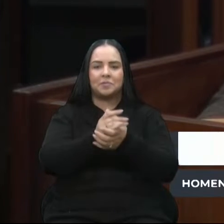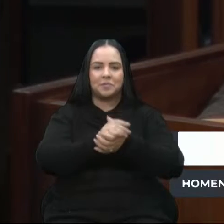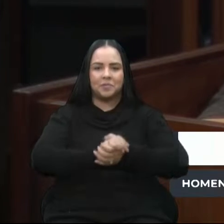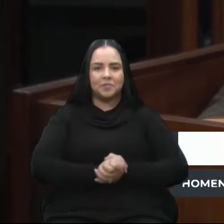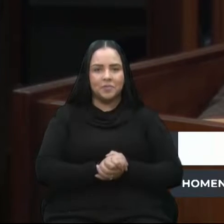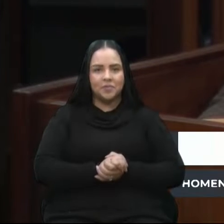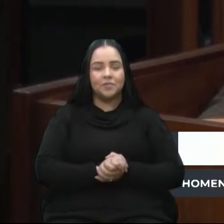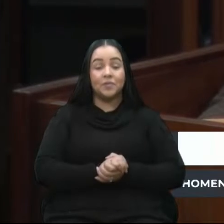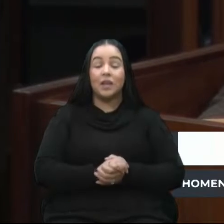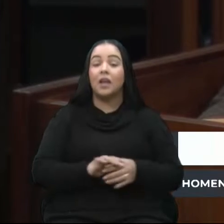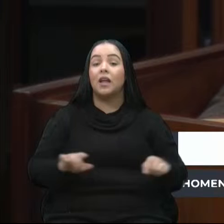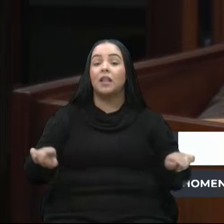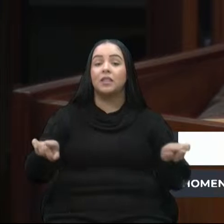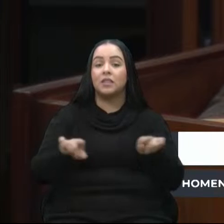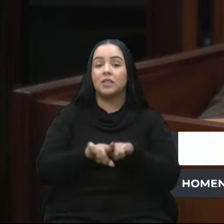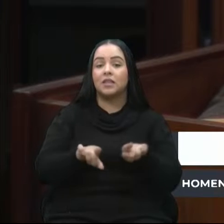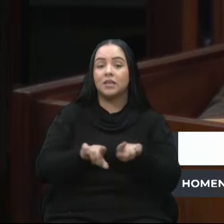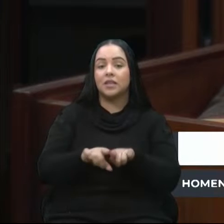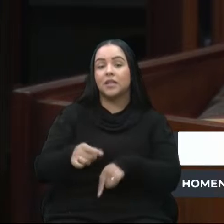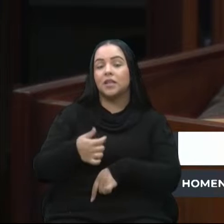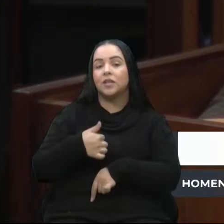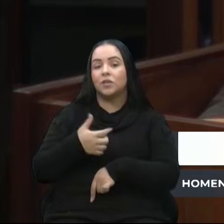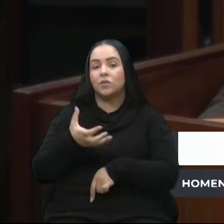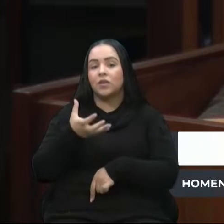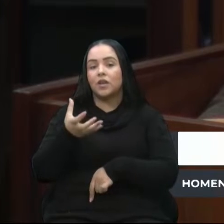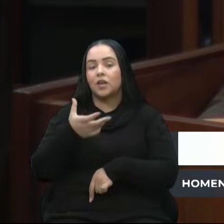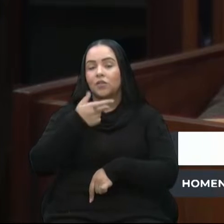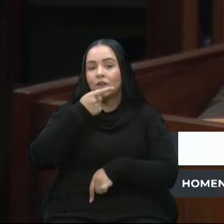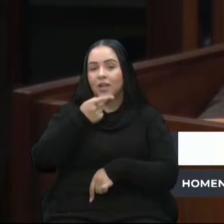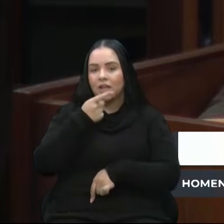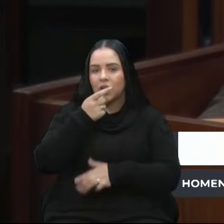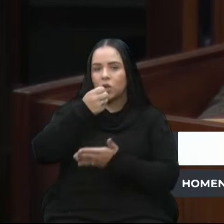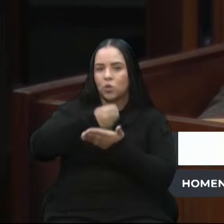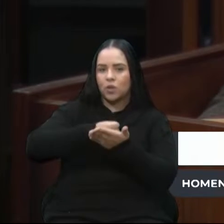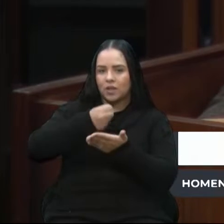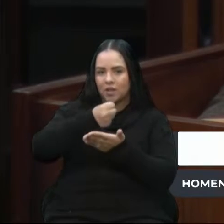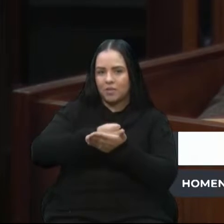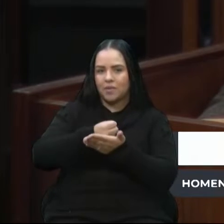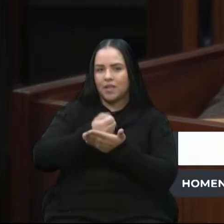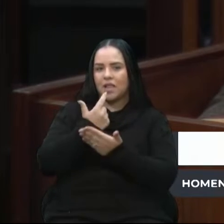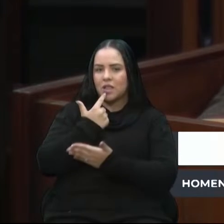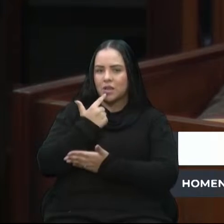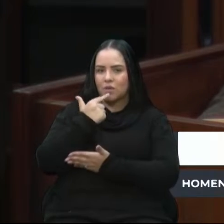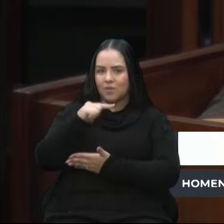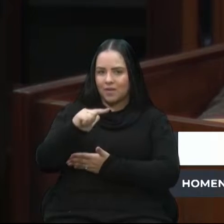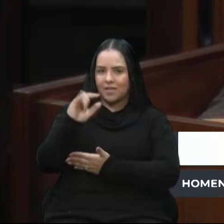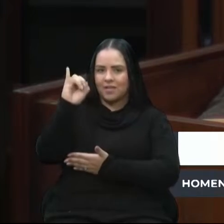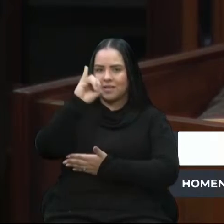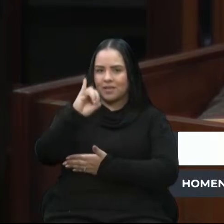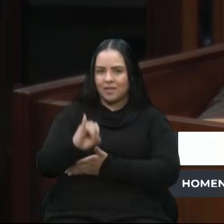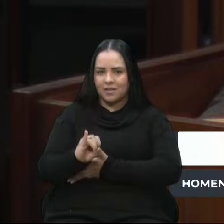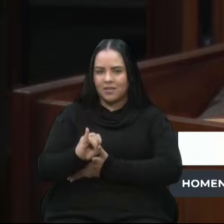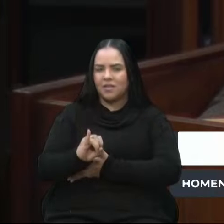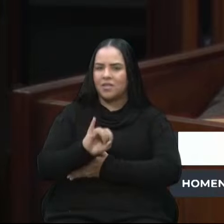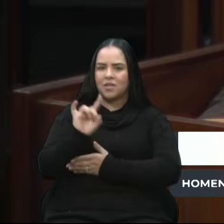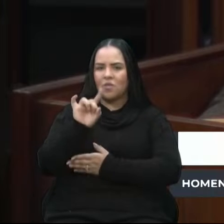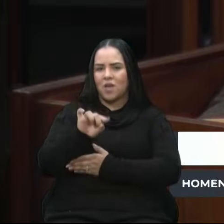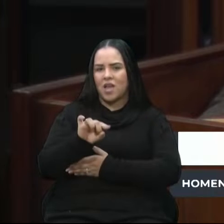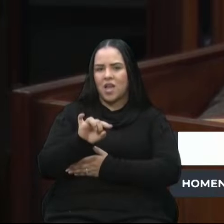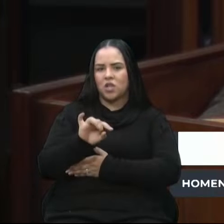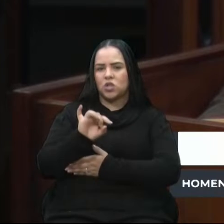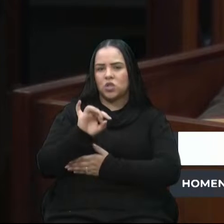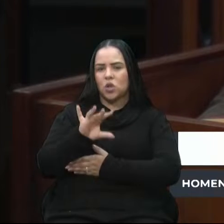Eu quero também dizer que lutar pelas línguas minoritárias, que nem o italiano, não é um capricho de